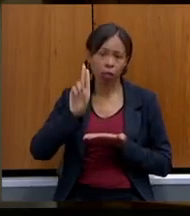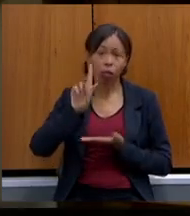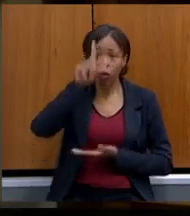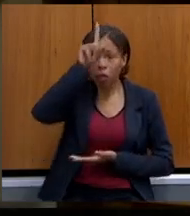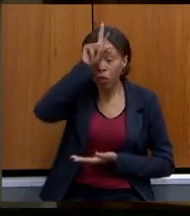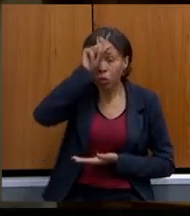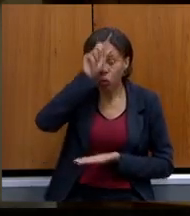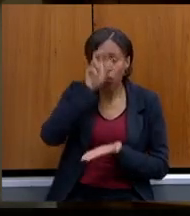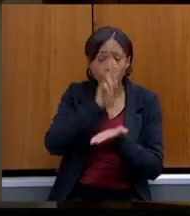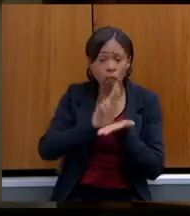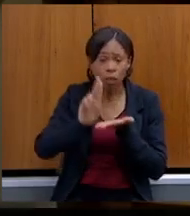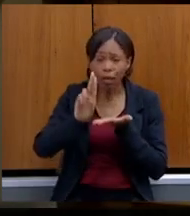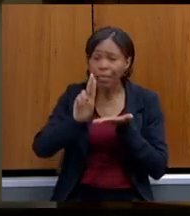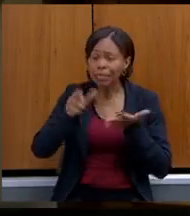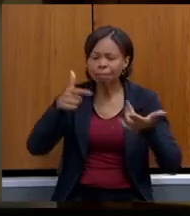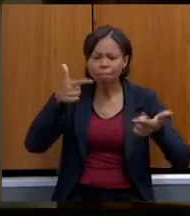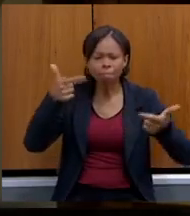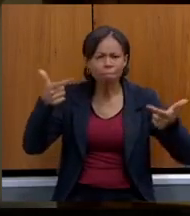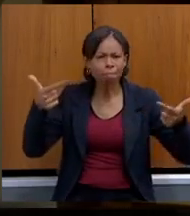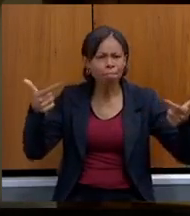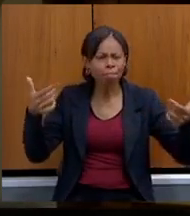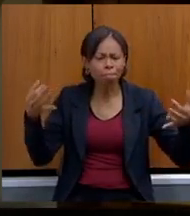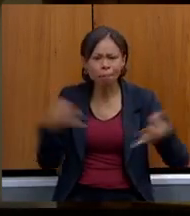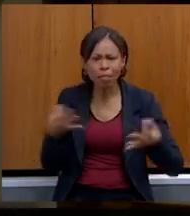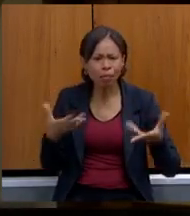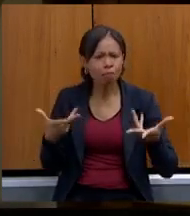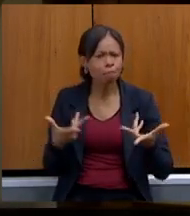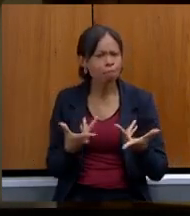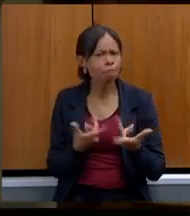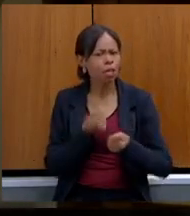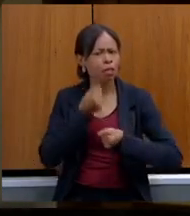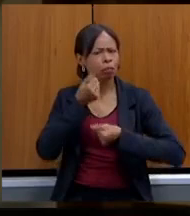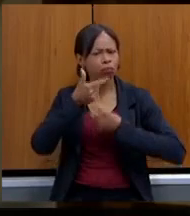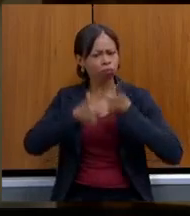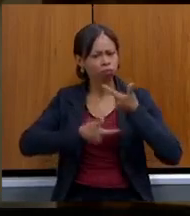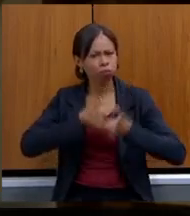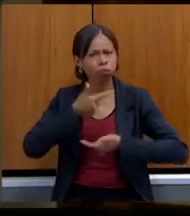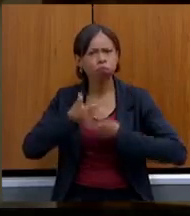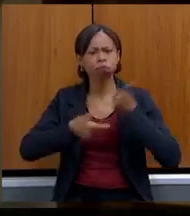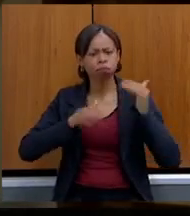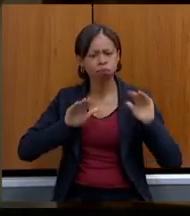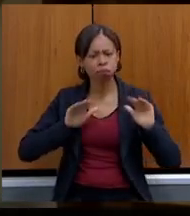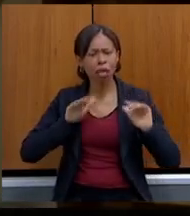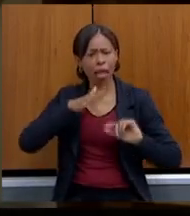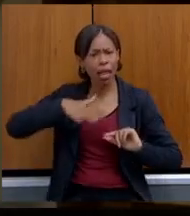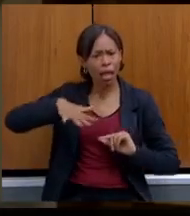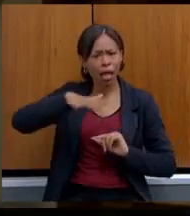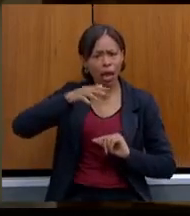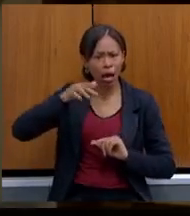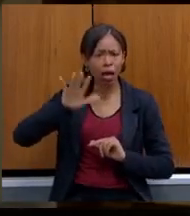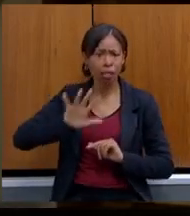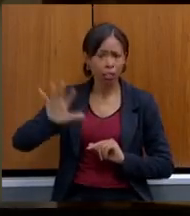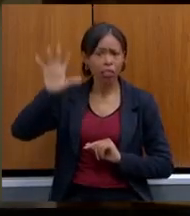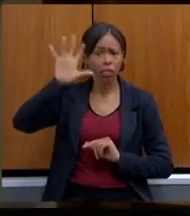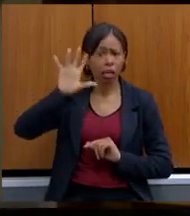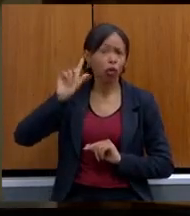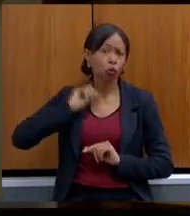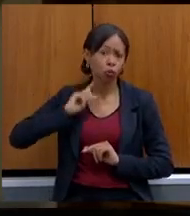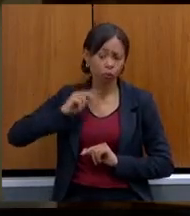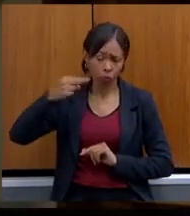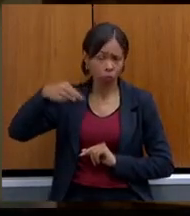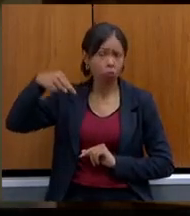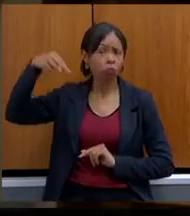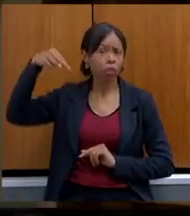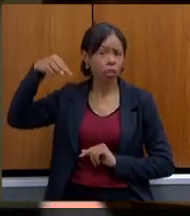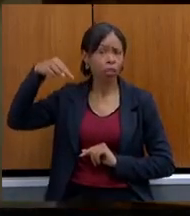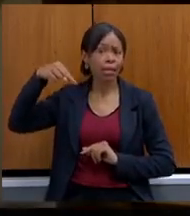trabalho sensacional contraste formidável e toda região é referência do norte de Minas do tratamento da